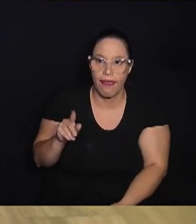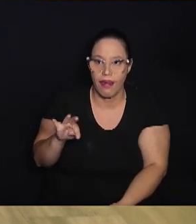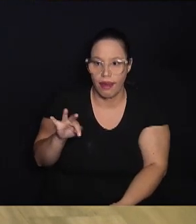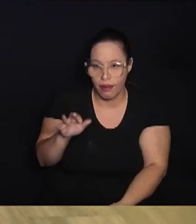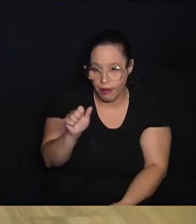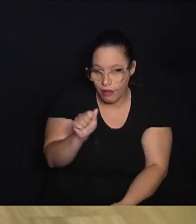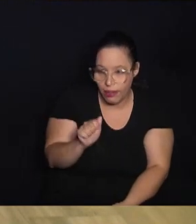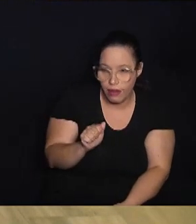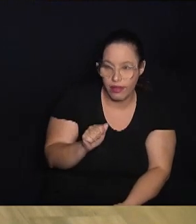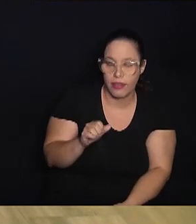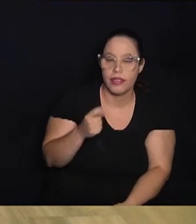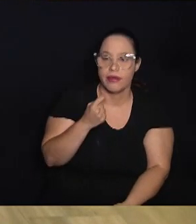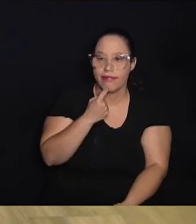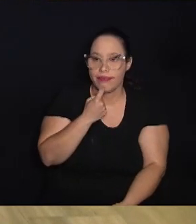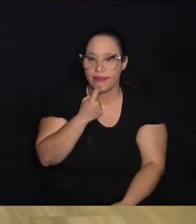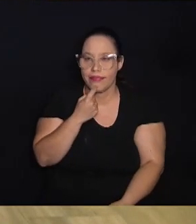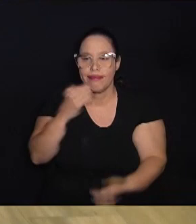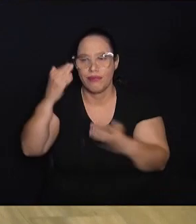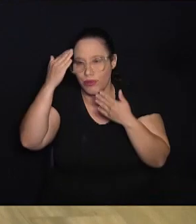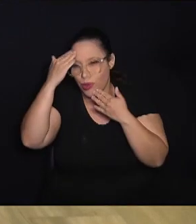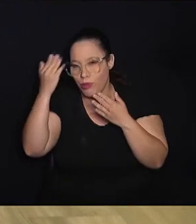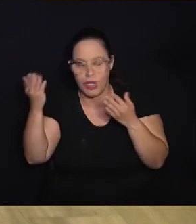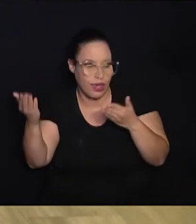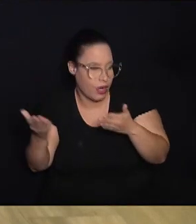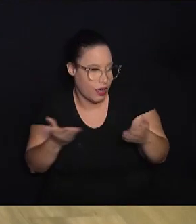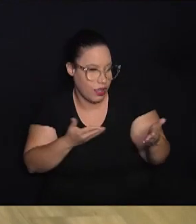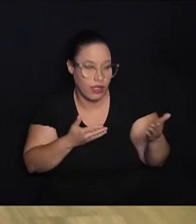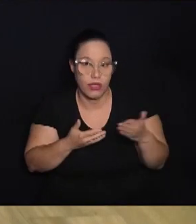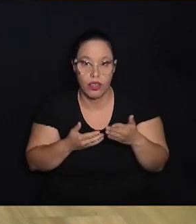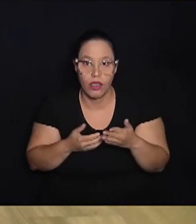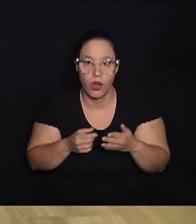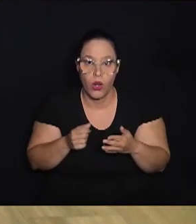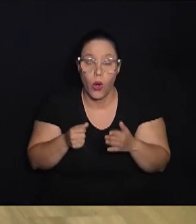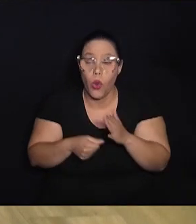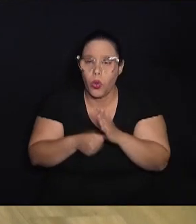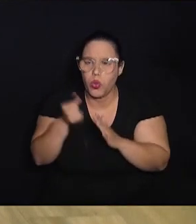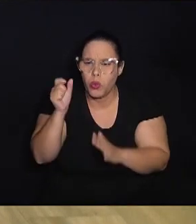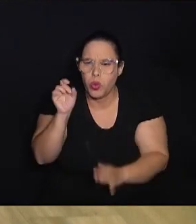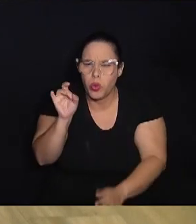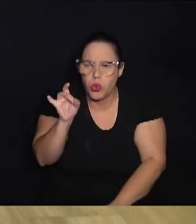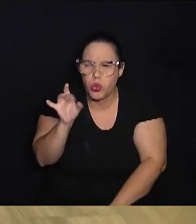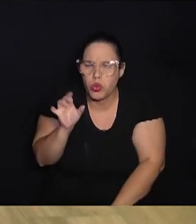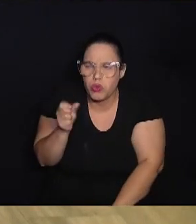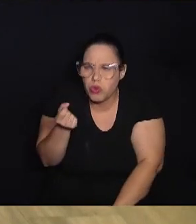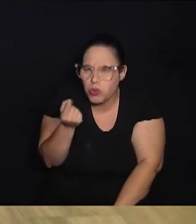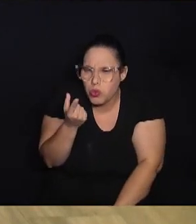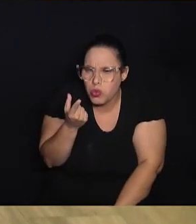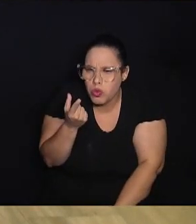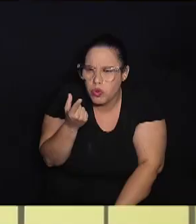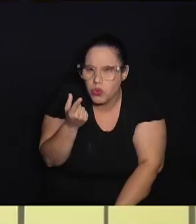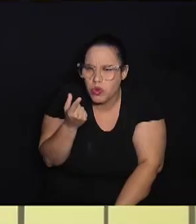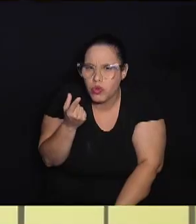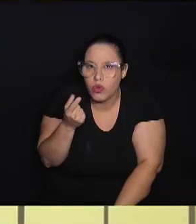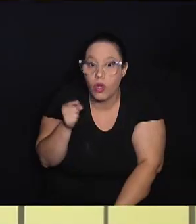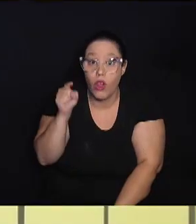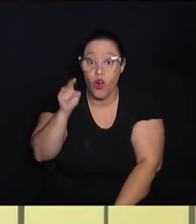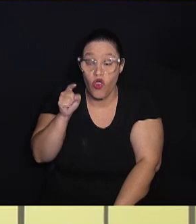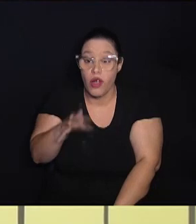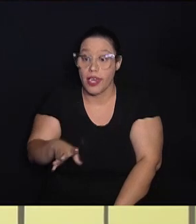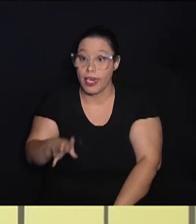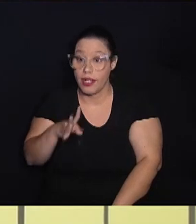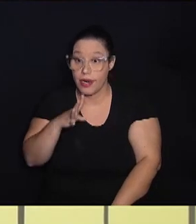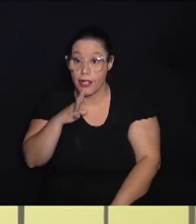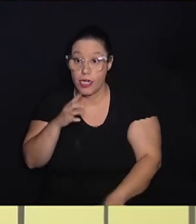colaborativo né Muito obrigada pela presença de vocês posso fazer um último a última coisa é o seguinte você que já produz